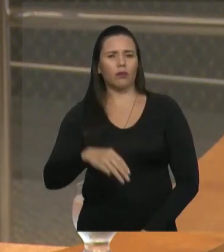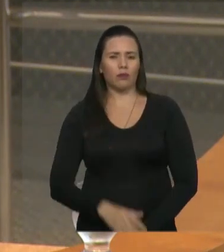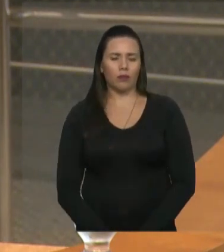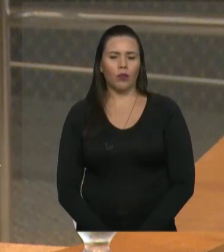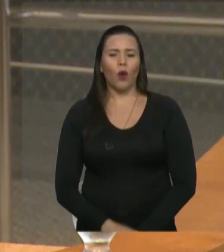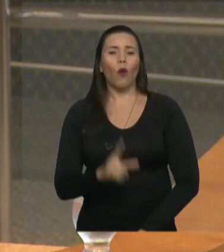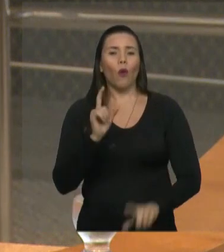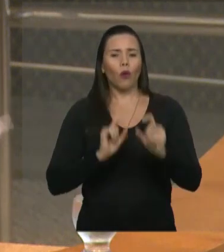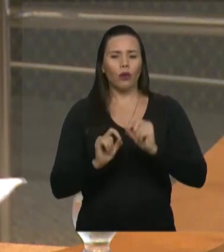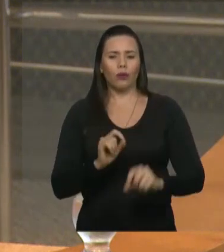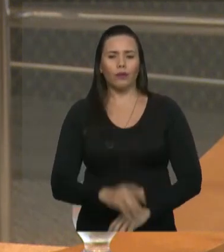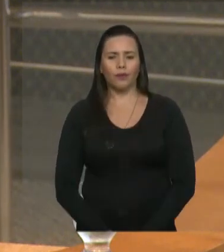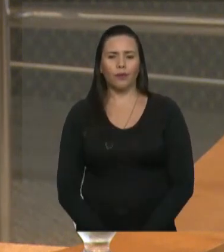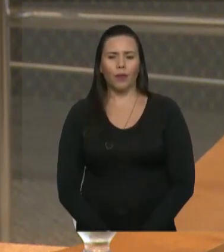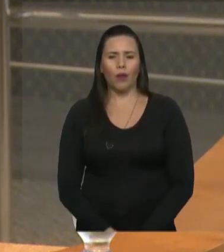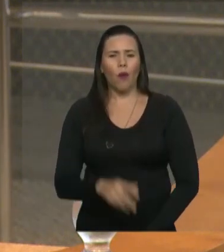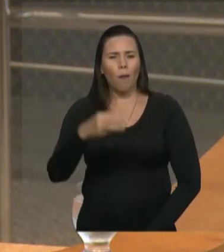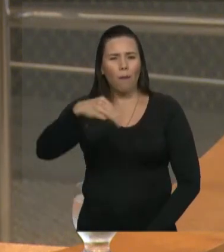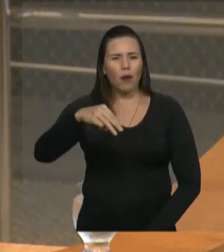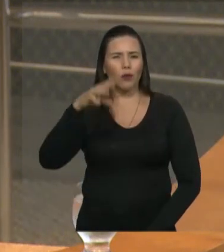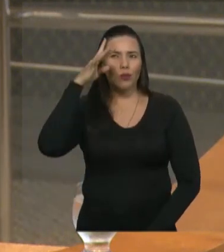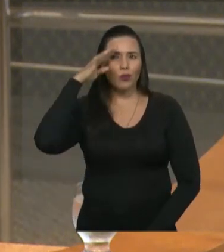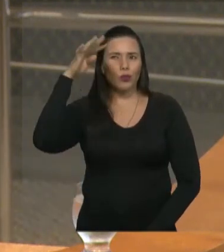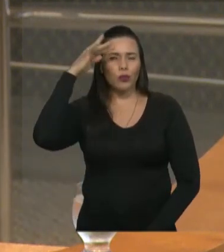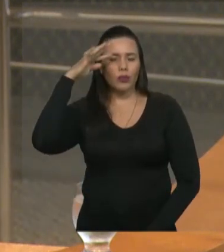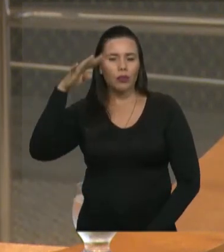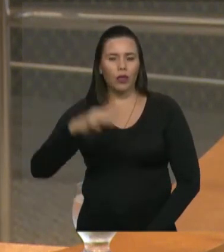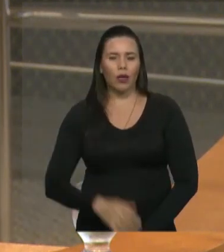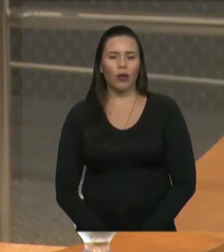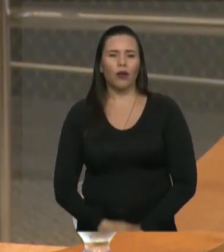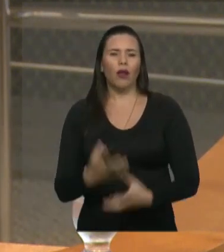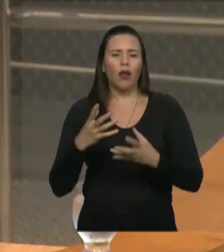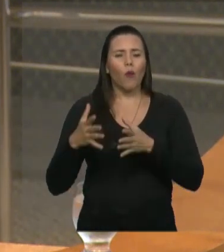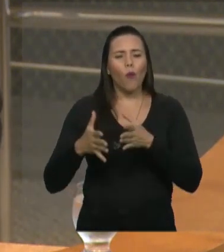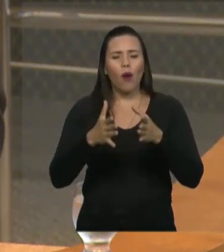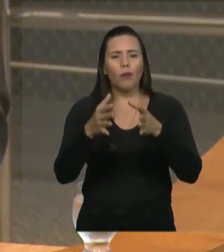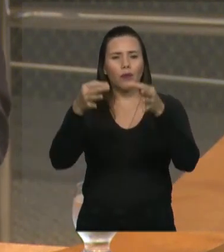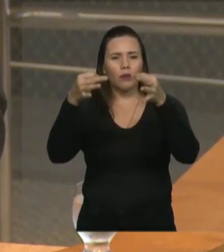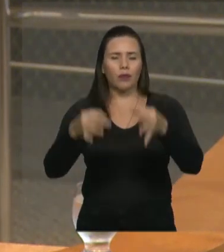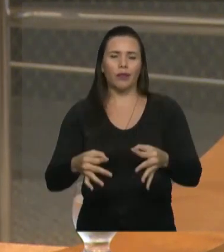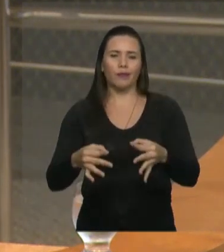que vocês sonharam tanto em fazer um caminho correto, está naufragando.